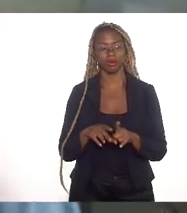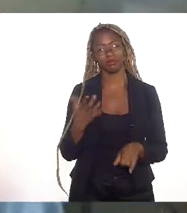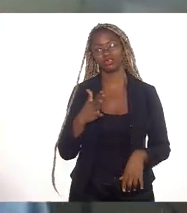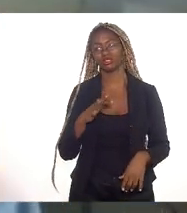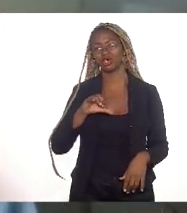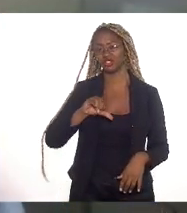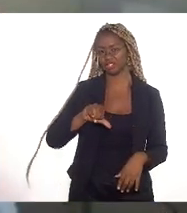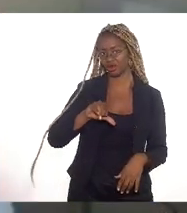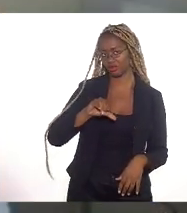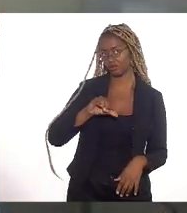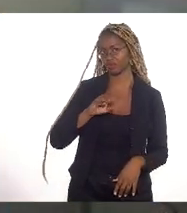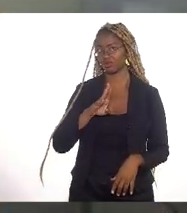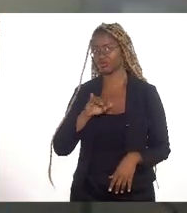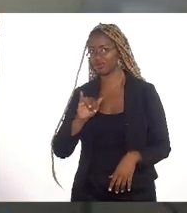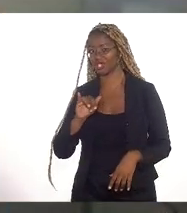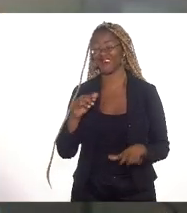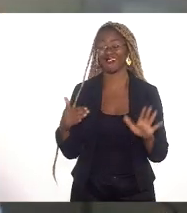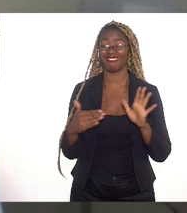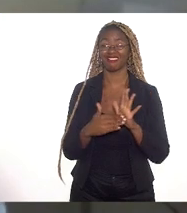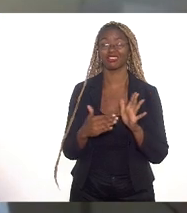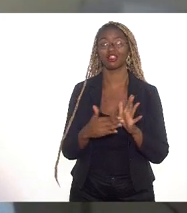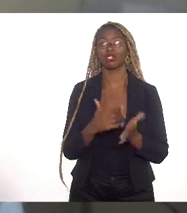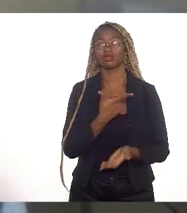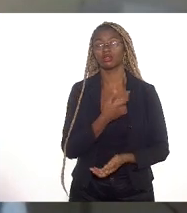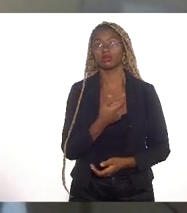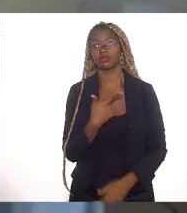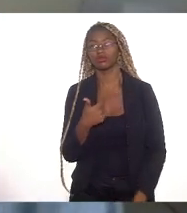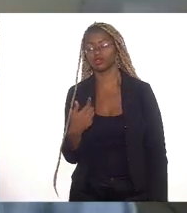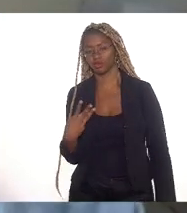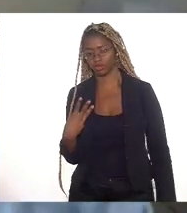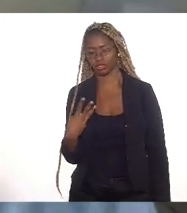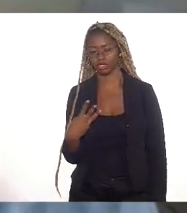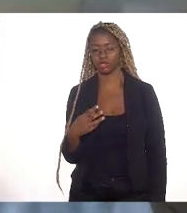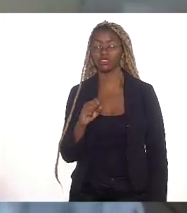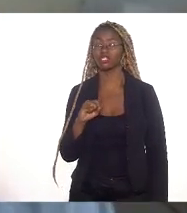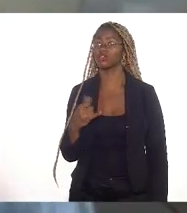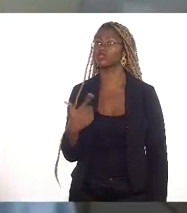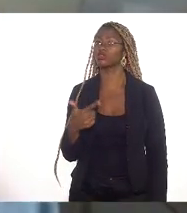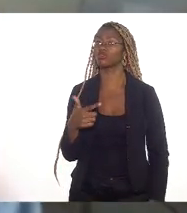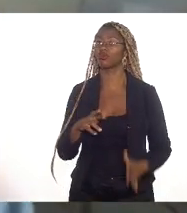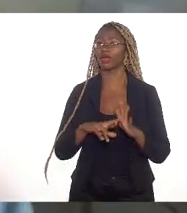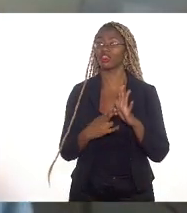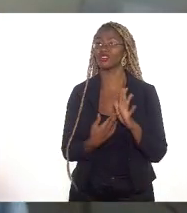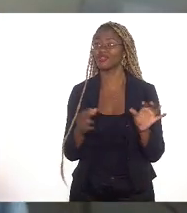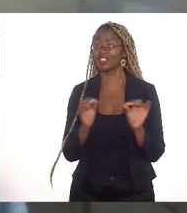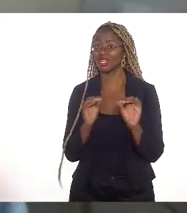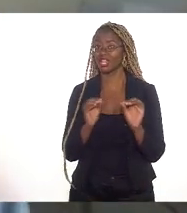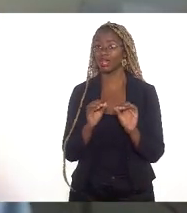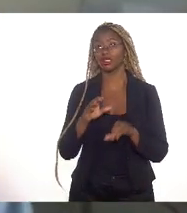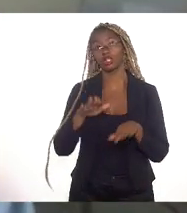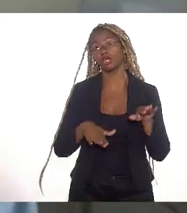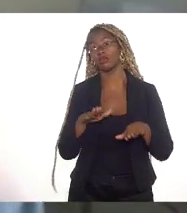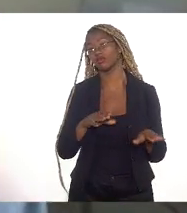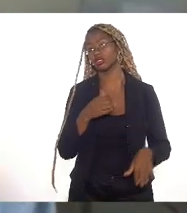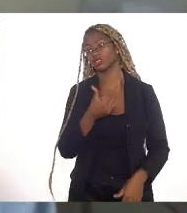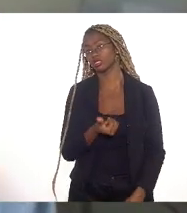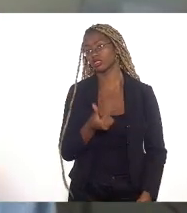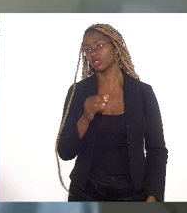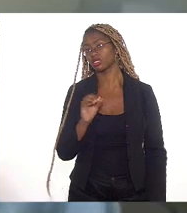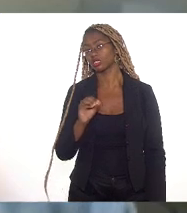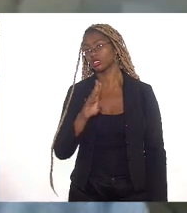até 2023, e se não tiver nenhum regime, pode ir a 60 bilhões.